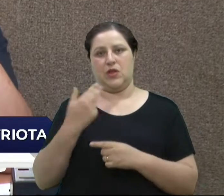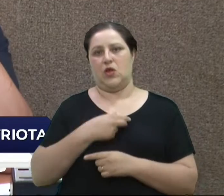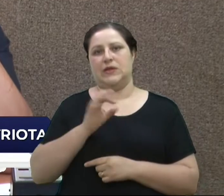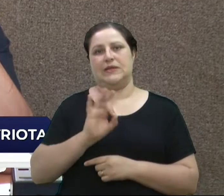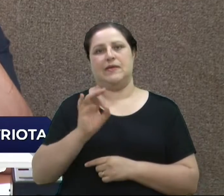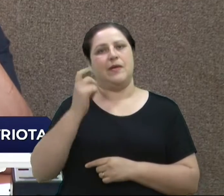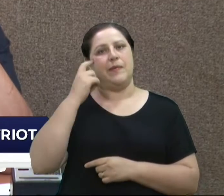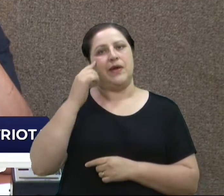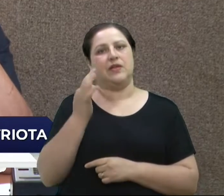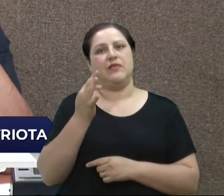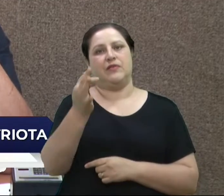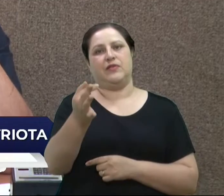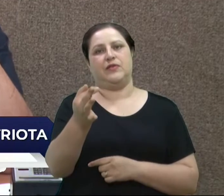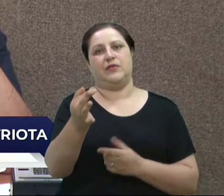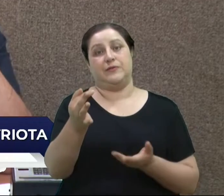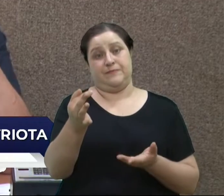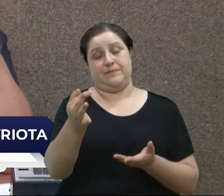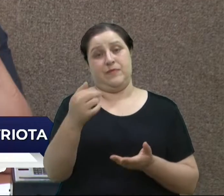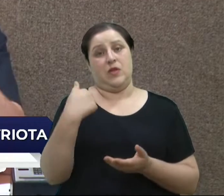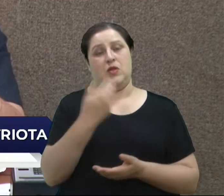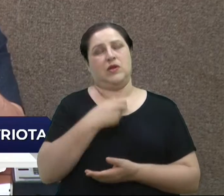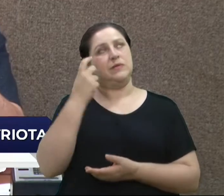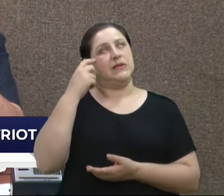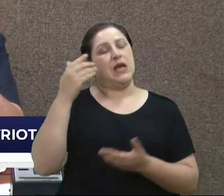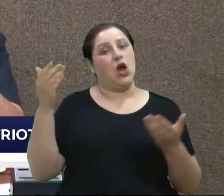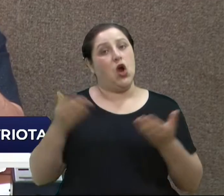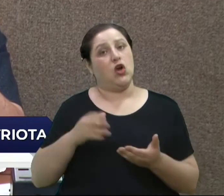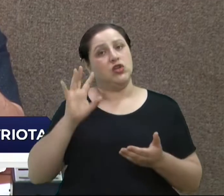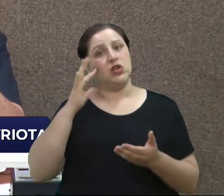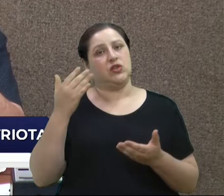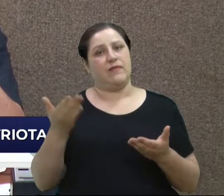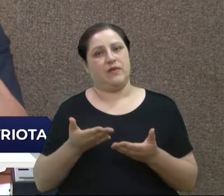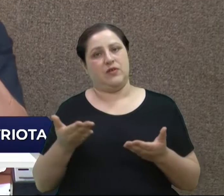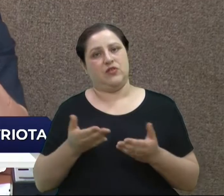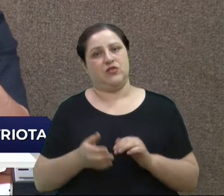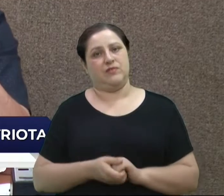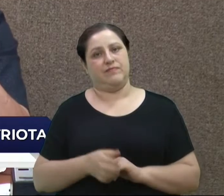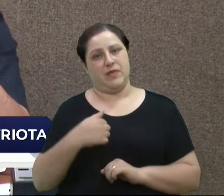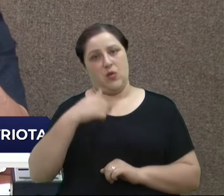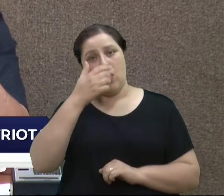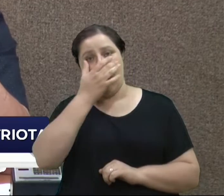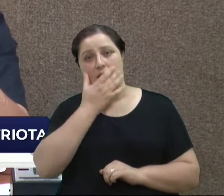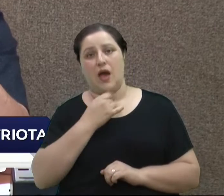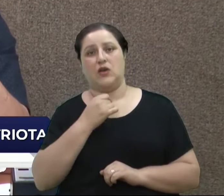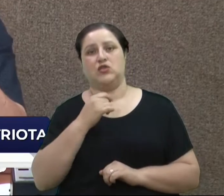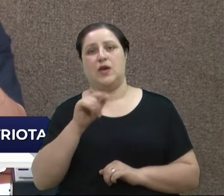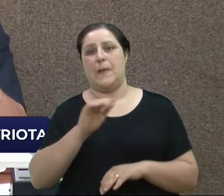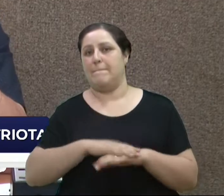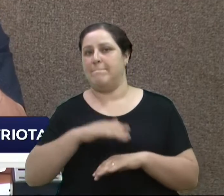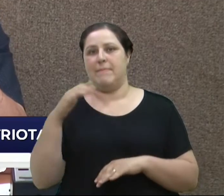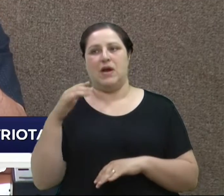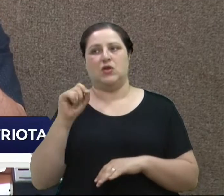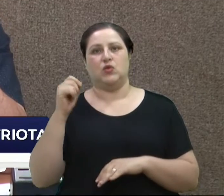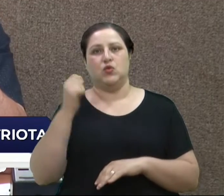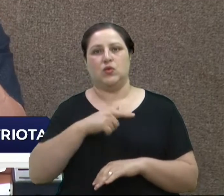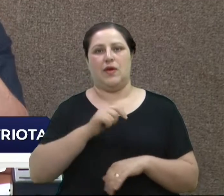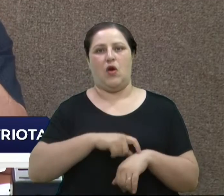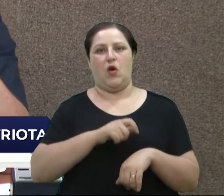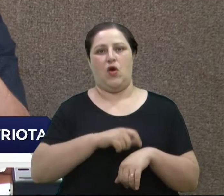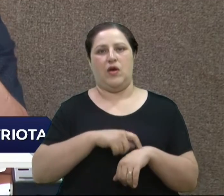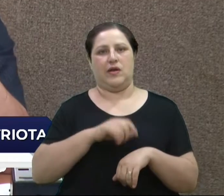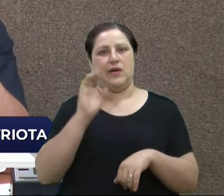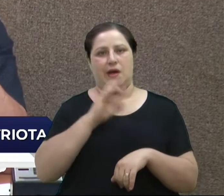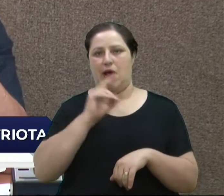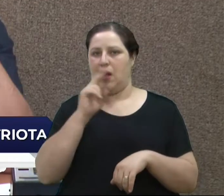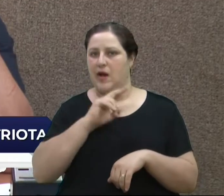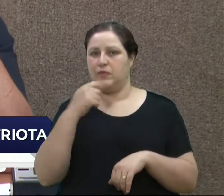pensamos no amanhã. Nós pensamos no hoje. E eu acho que está mais do que na hora de Caxias